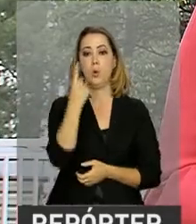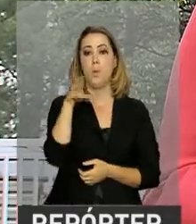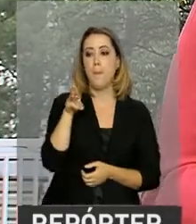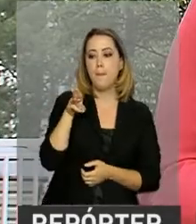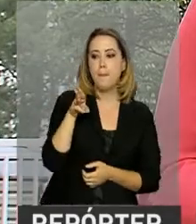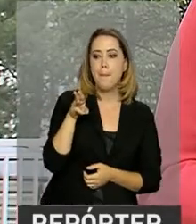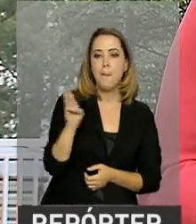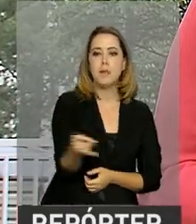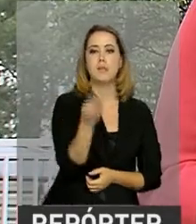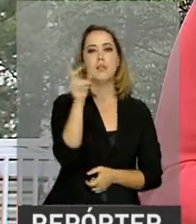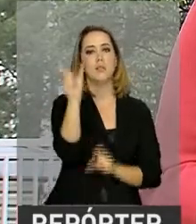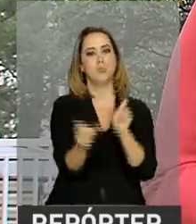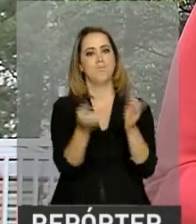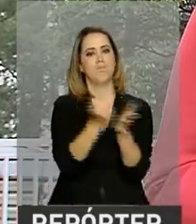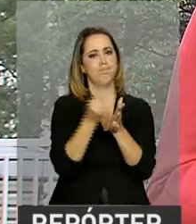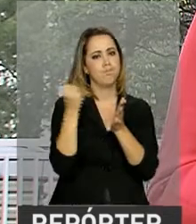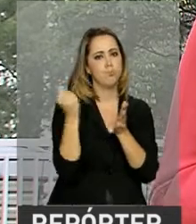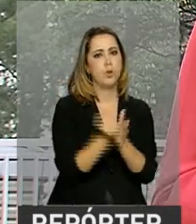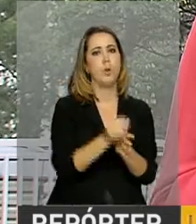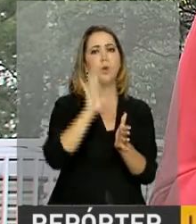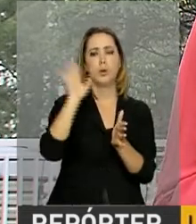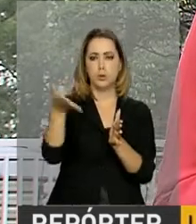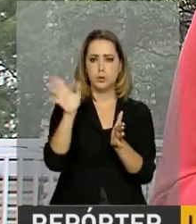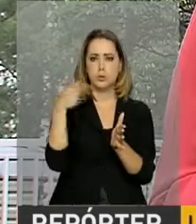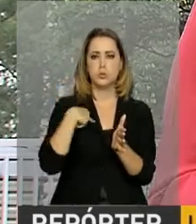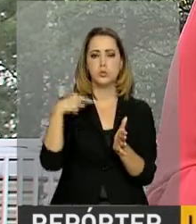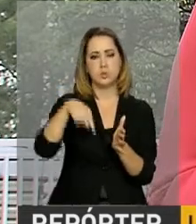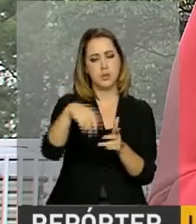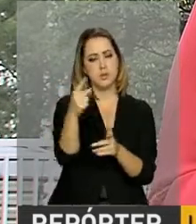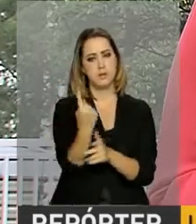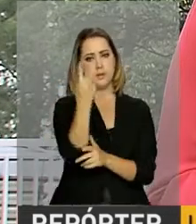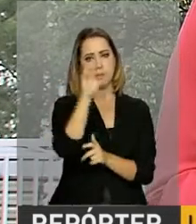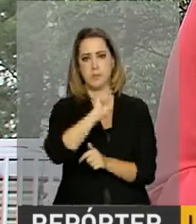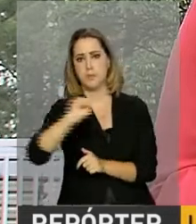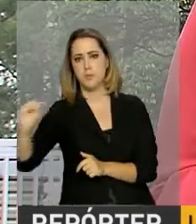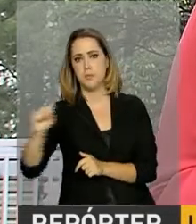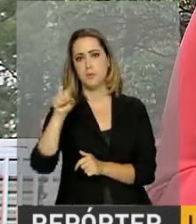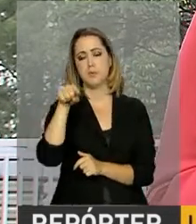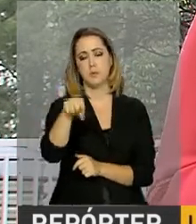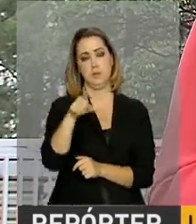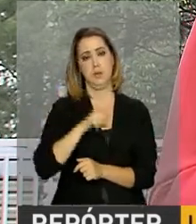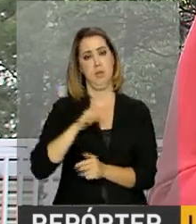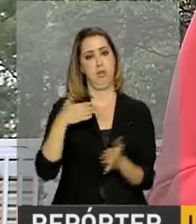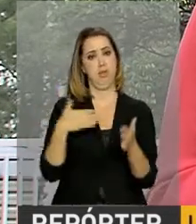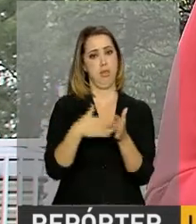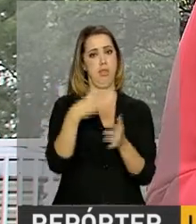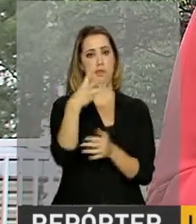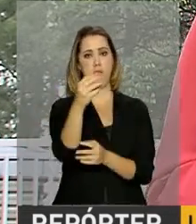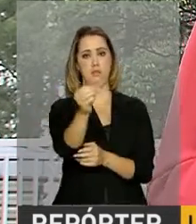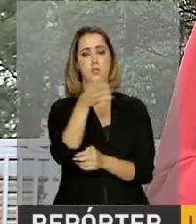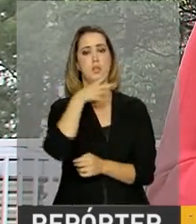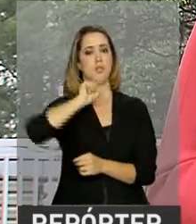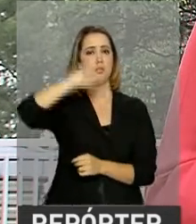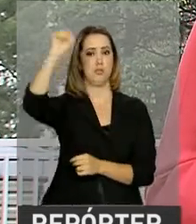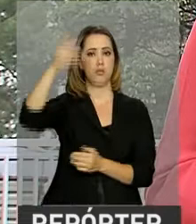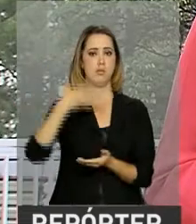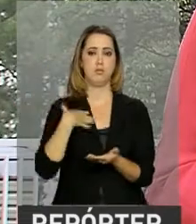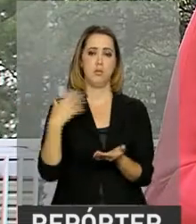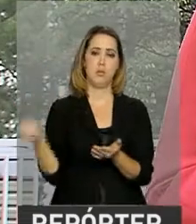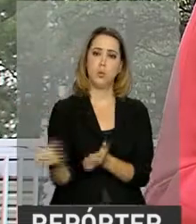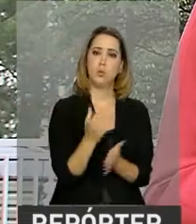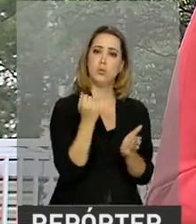do fies devem ser renovados neste primeiro semestre os estudantes têm até o dia 30 de abril para fazer o aditamento